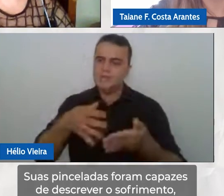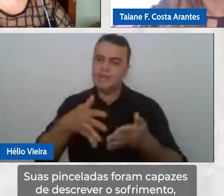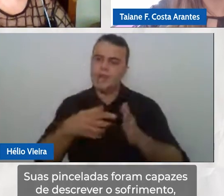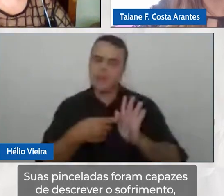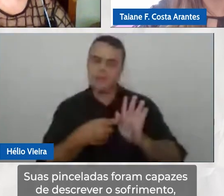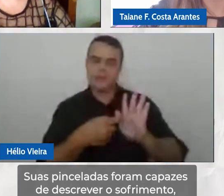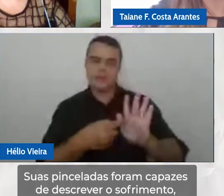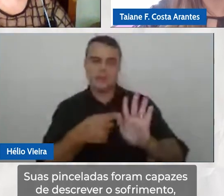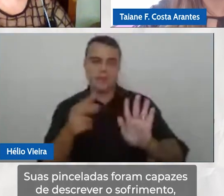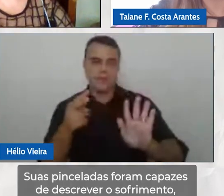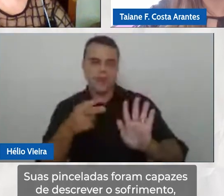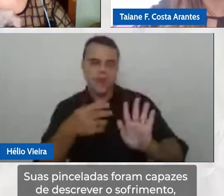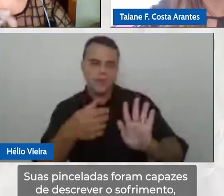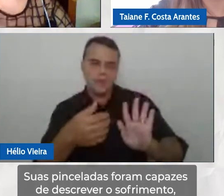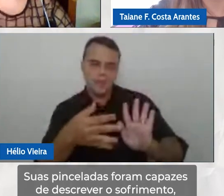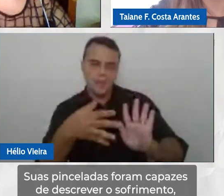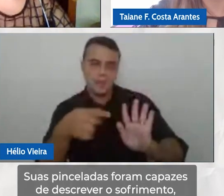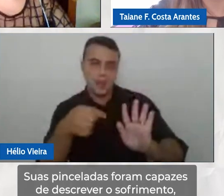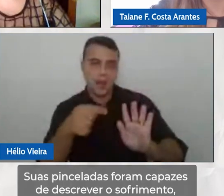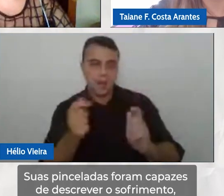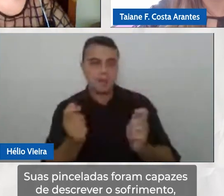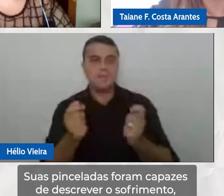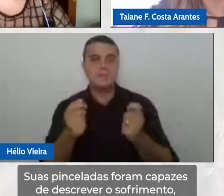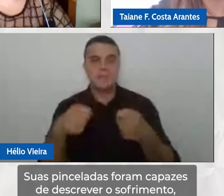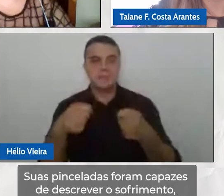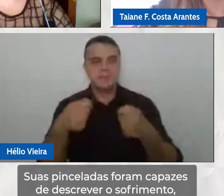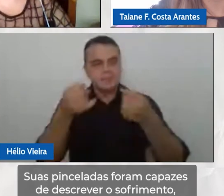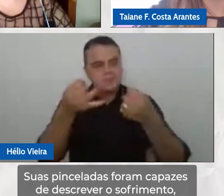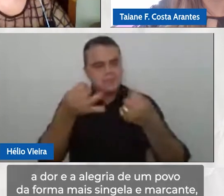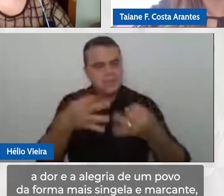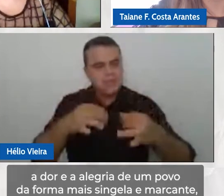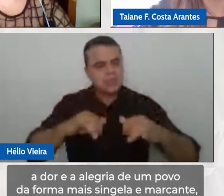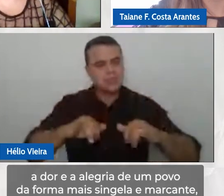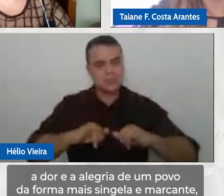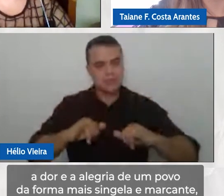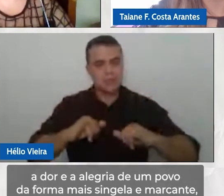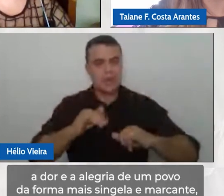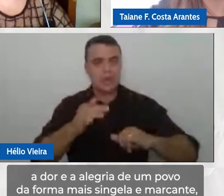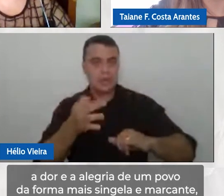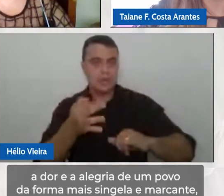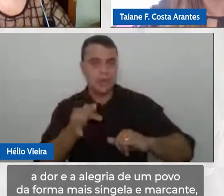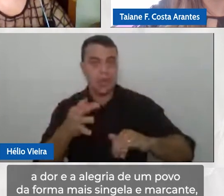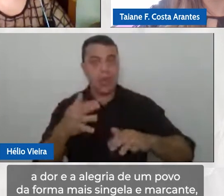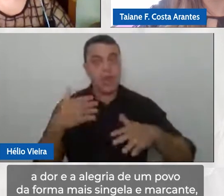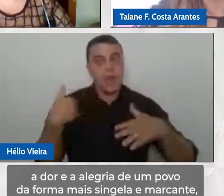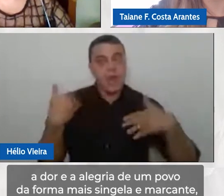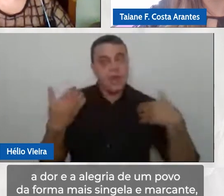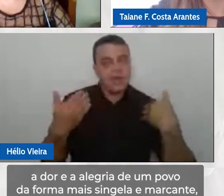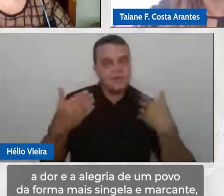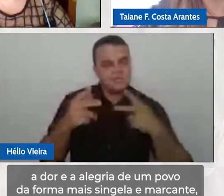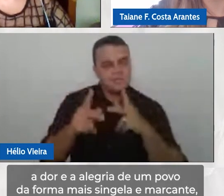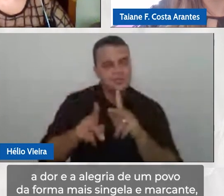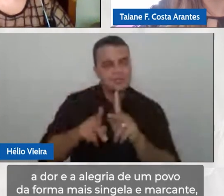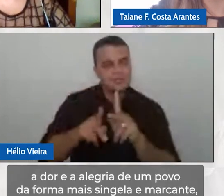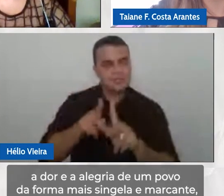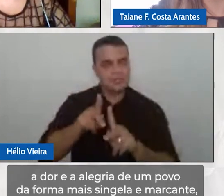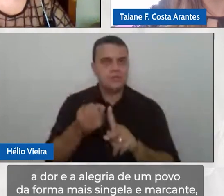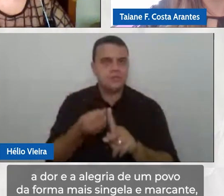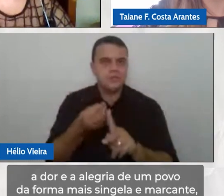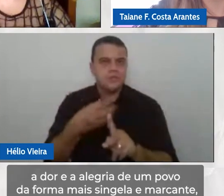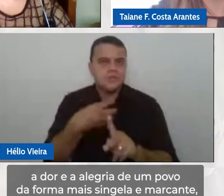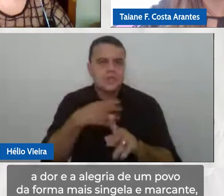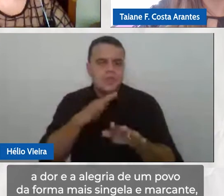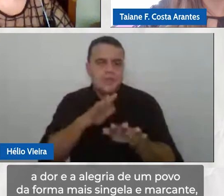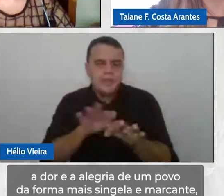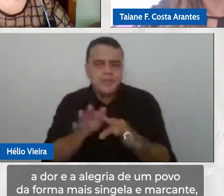Suas pinceladas foram capazes de descrever o sofrimento, a dor e a alegria de um povo da forma mais singela